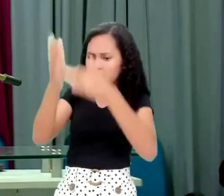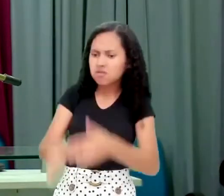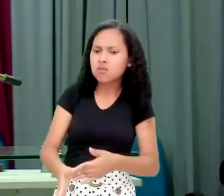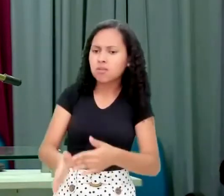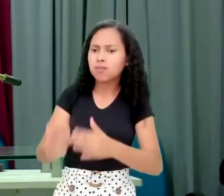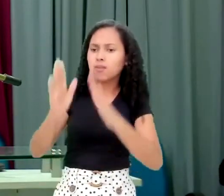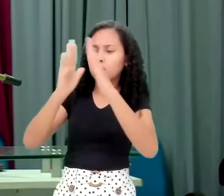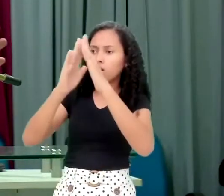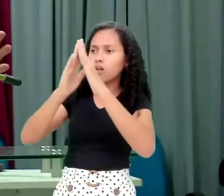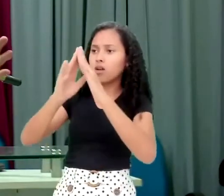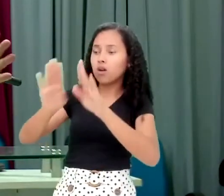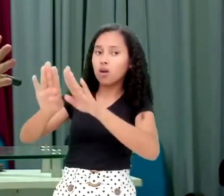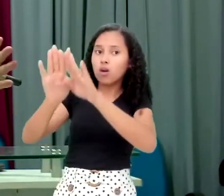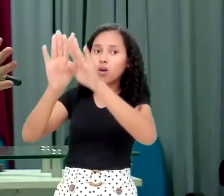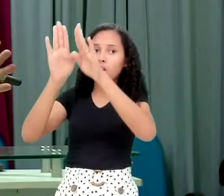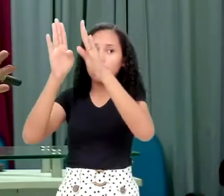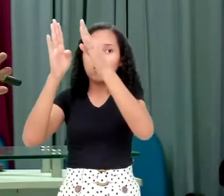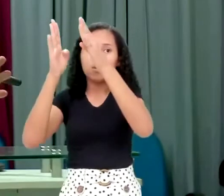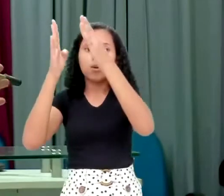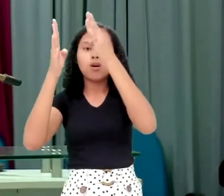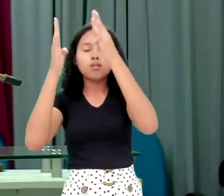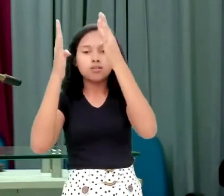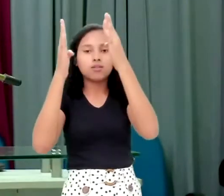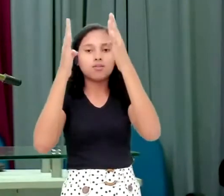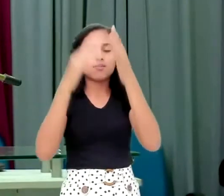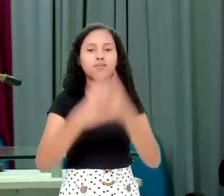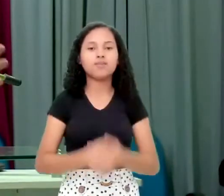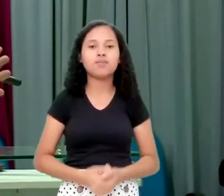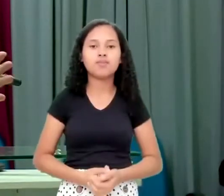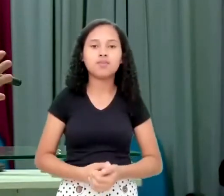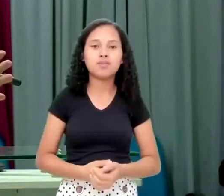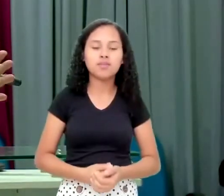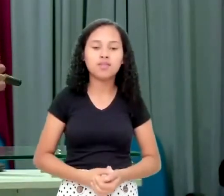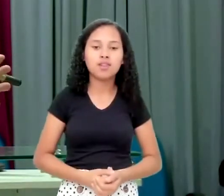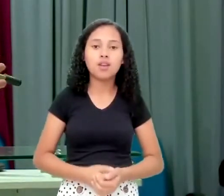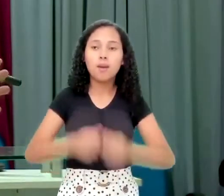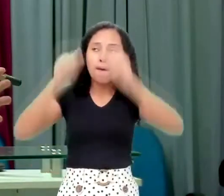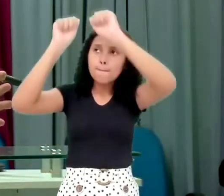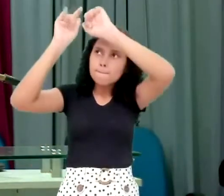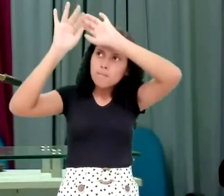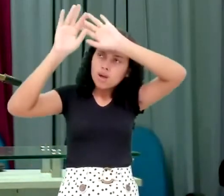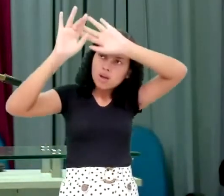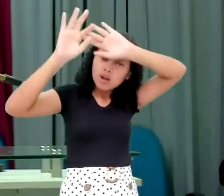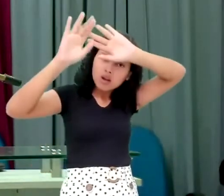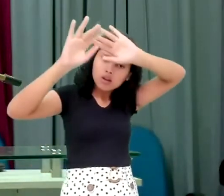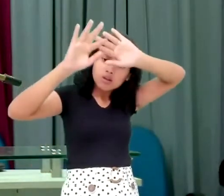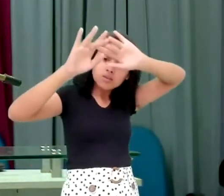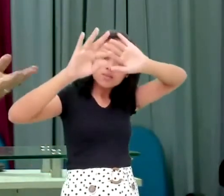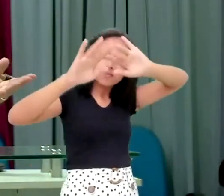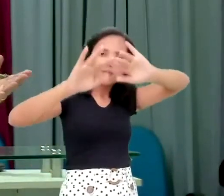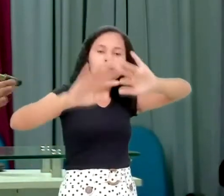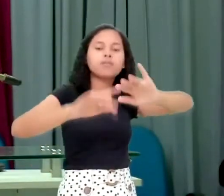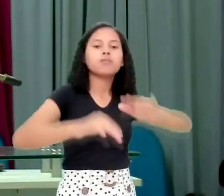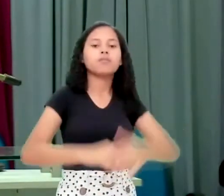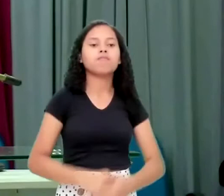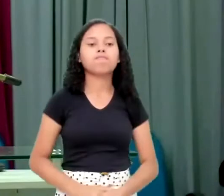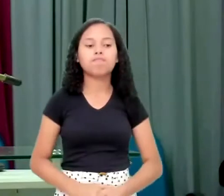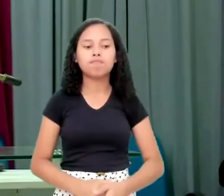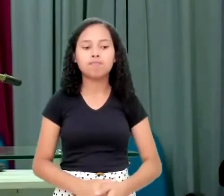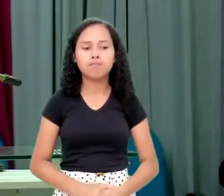vai abrir as janelas do céu e vai derramar bênção tal que dela me advenha grande